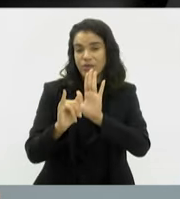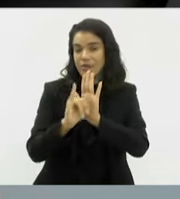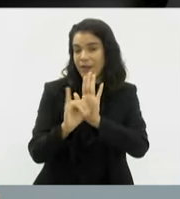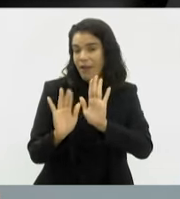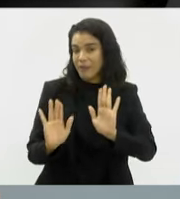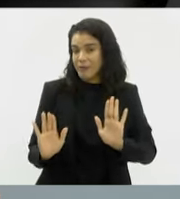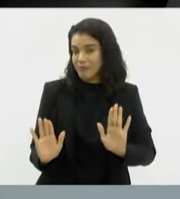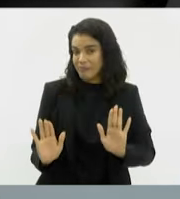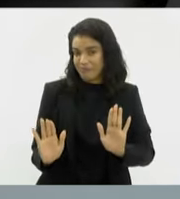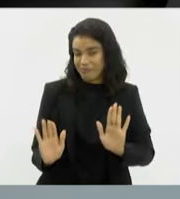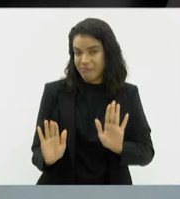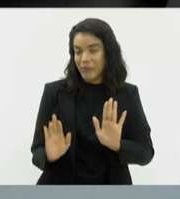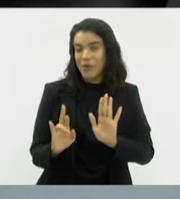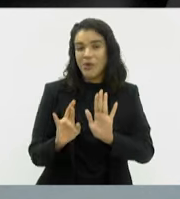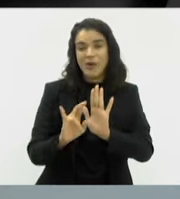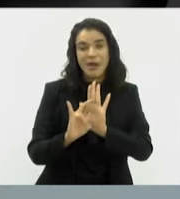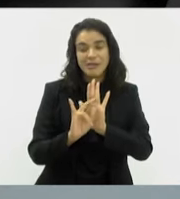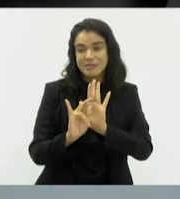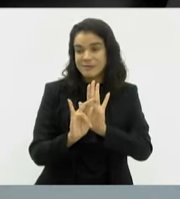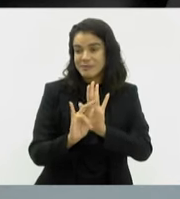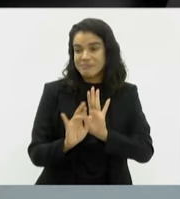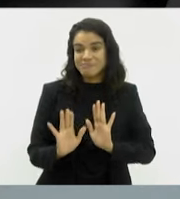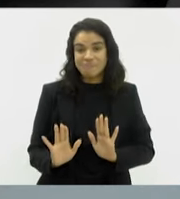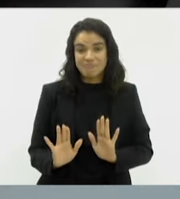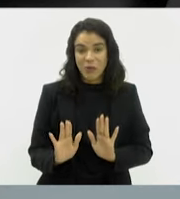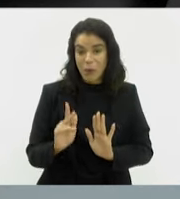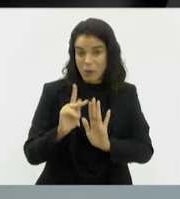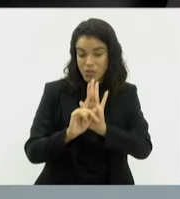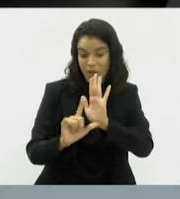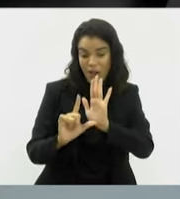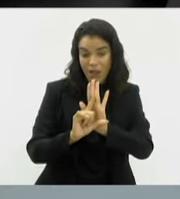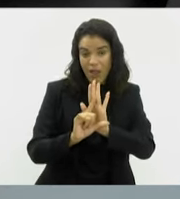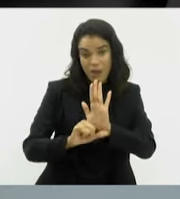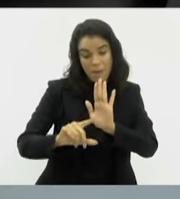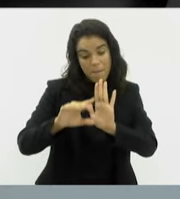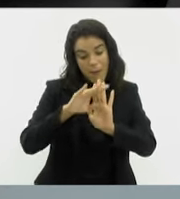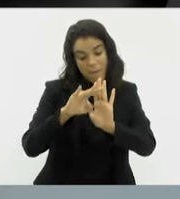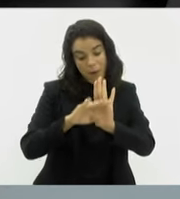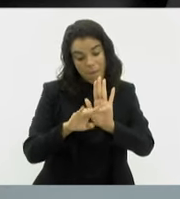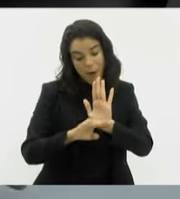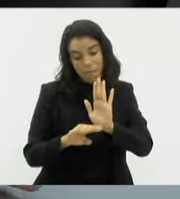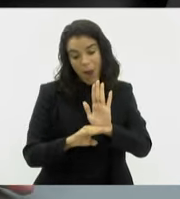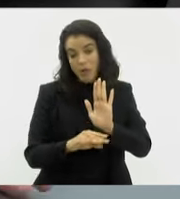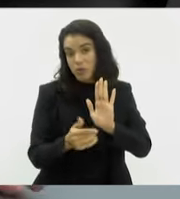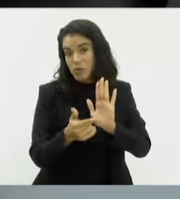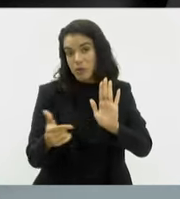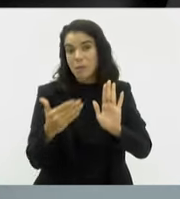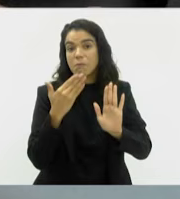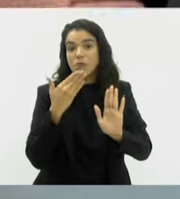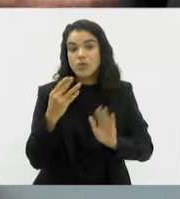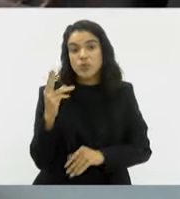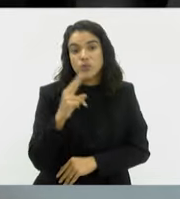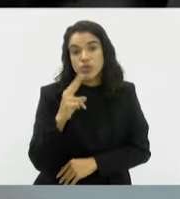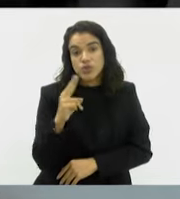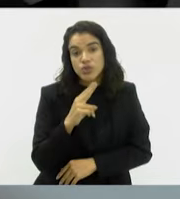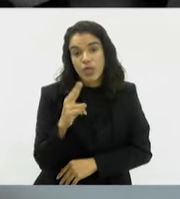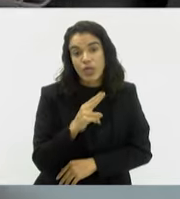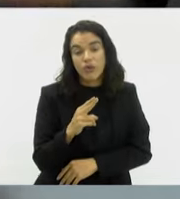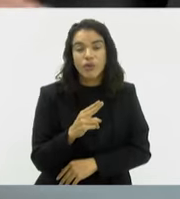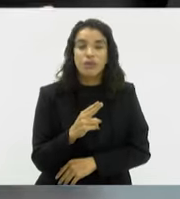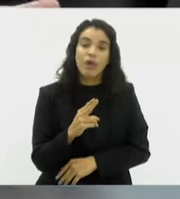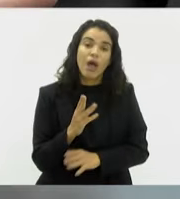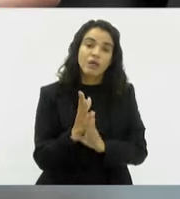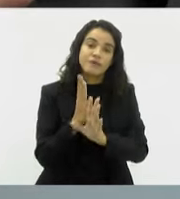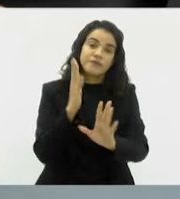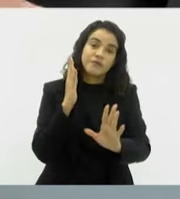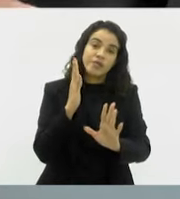né, para que o projeto estiver pautado, desde que não tenha sido pedido urgência. Porque um está na fila normal e o